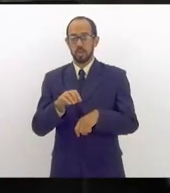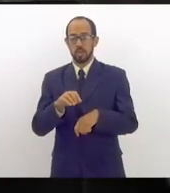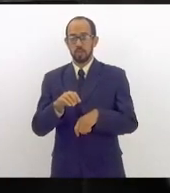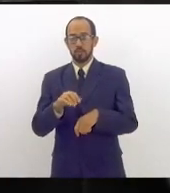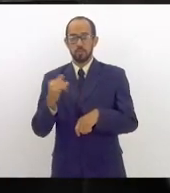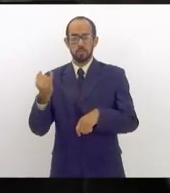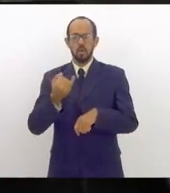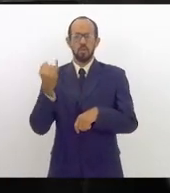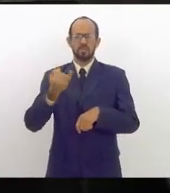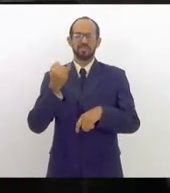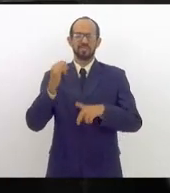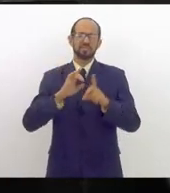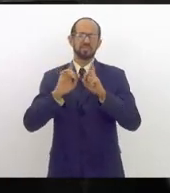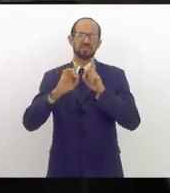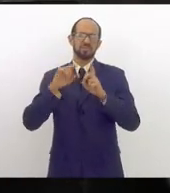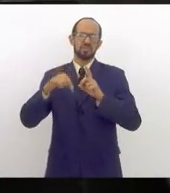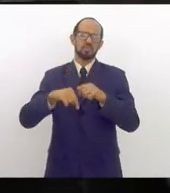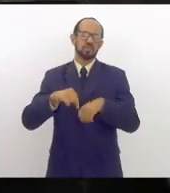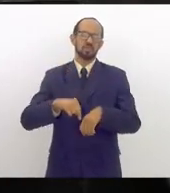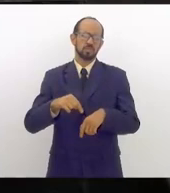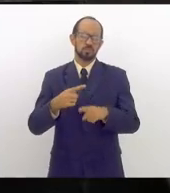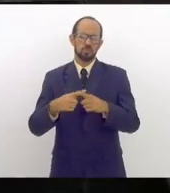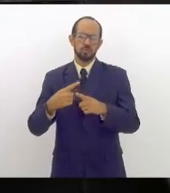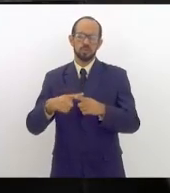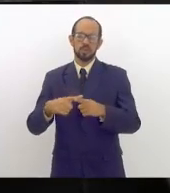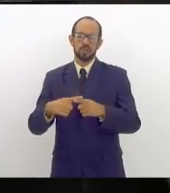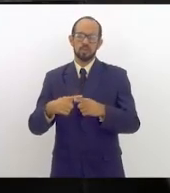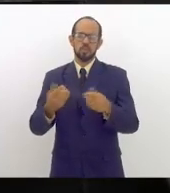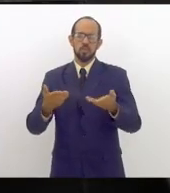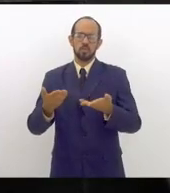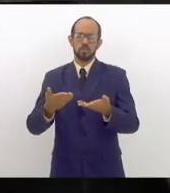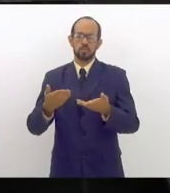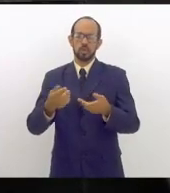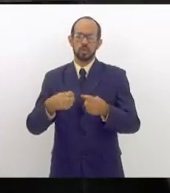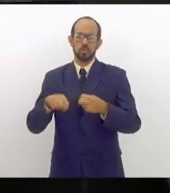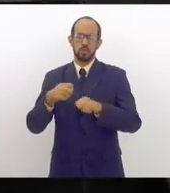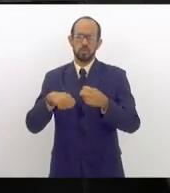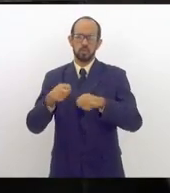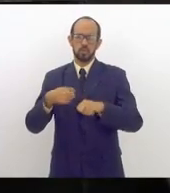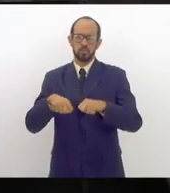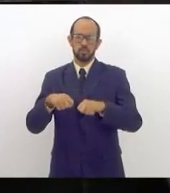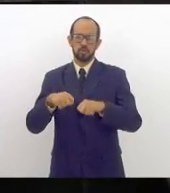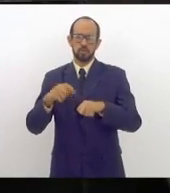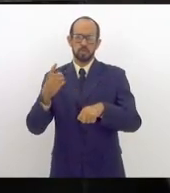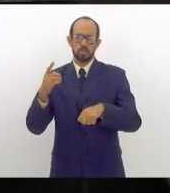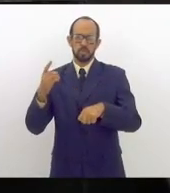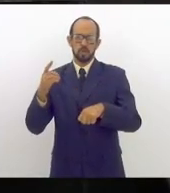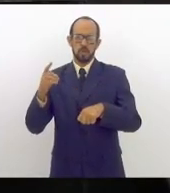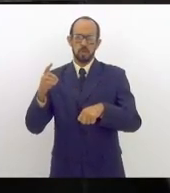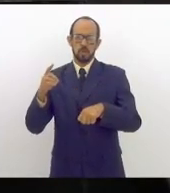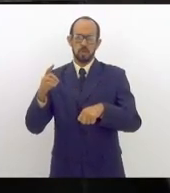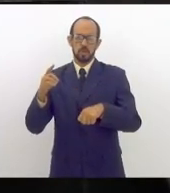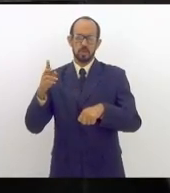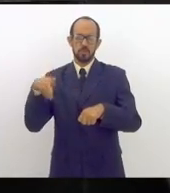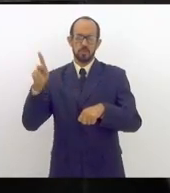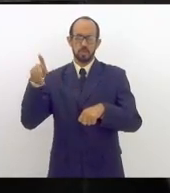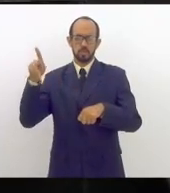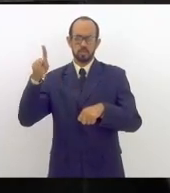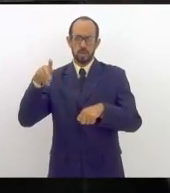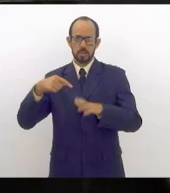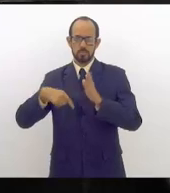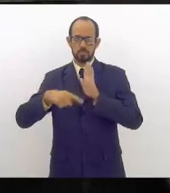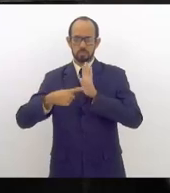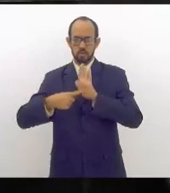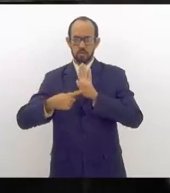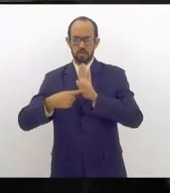fundamental para a gente discutir aqui. Porque hoje a economia dolarizada e a Petrobras demonstra o quanto